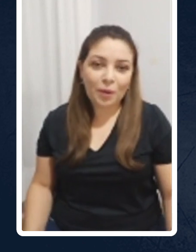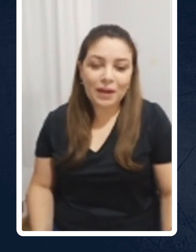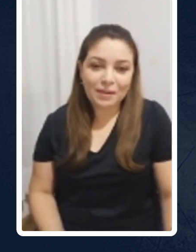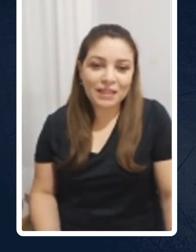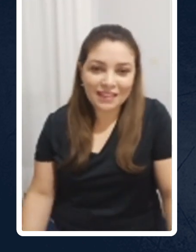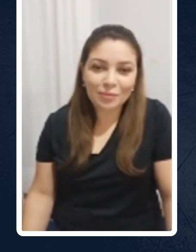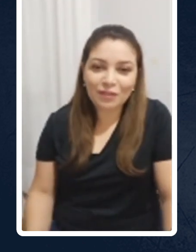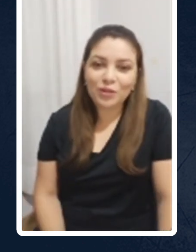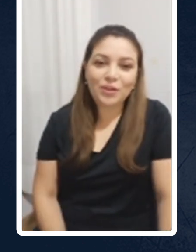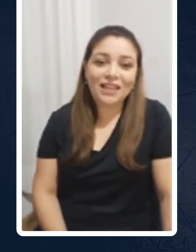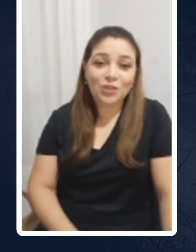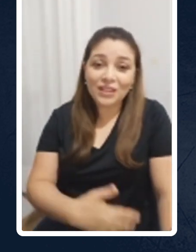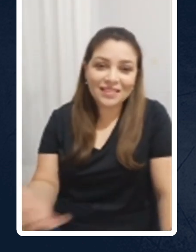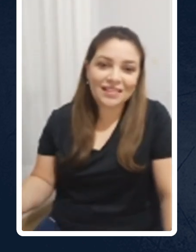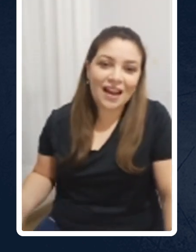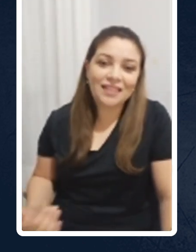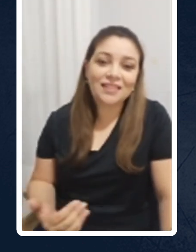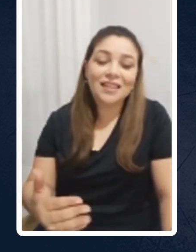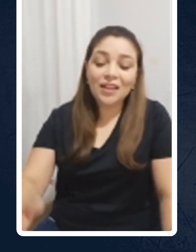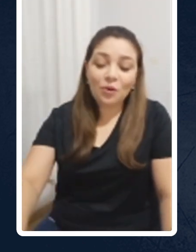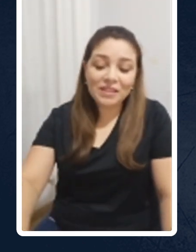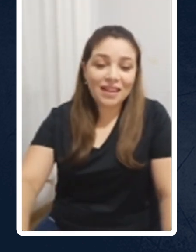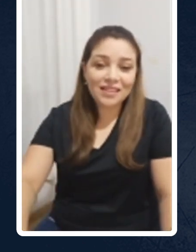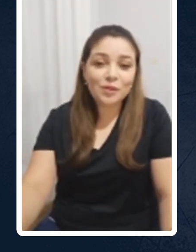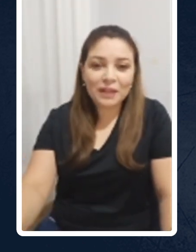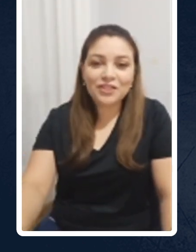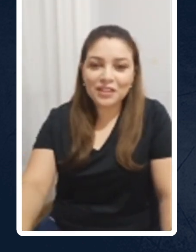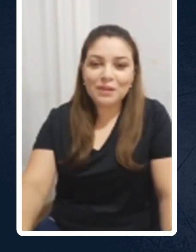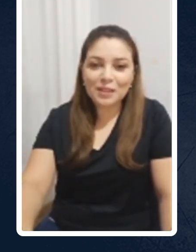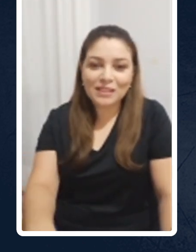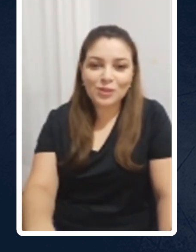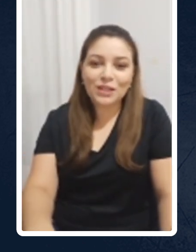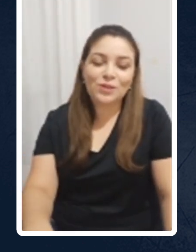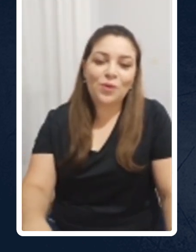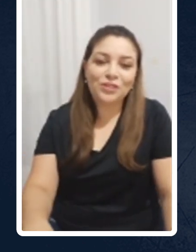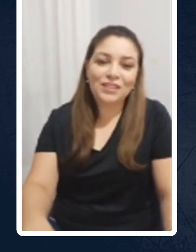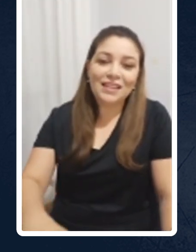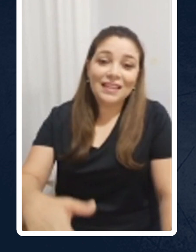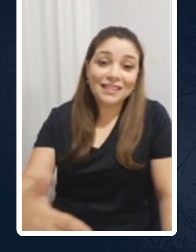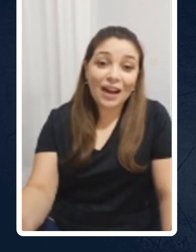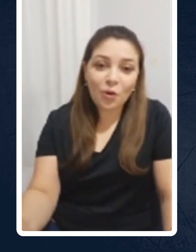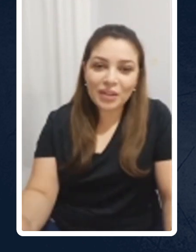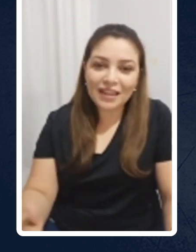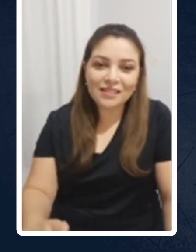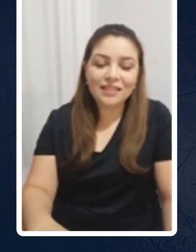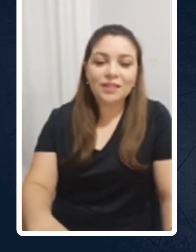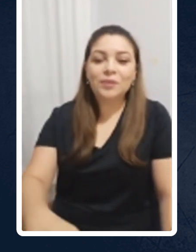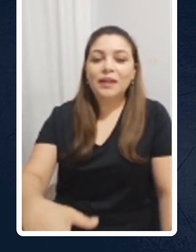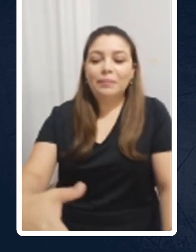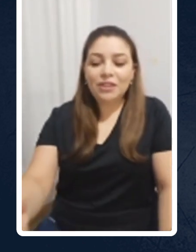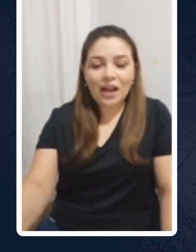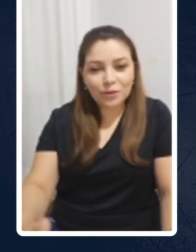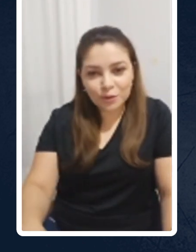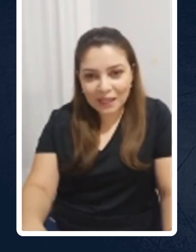como a própria mãe da Débora falou, né, em todas as áreas, né, começasse a expandir mesmo esses horizontes da